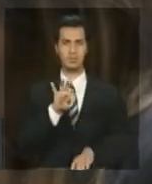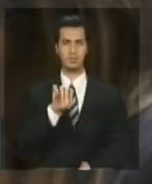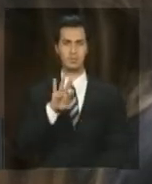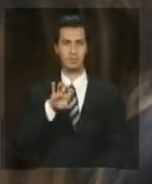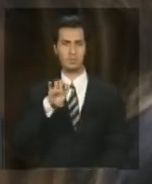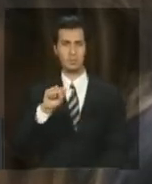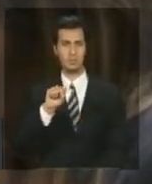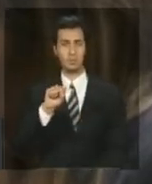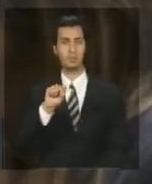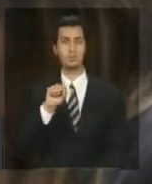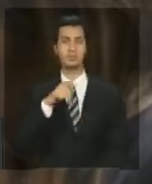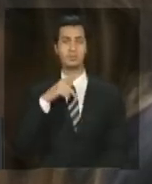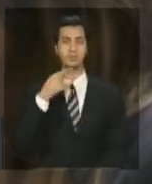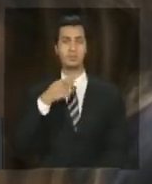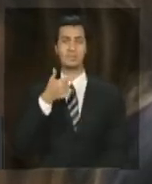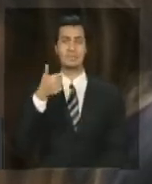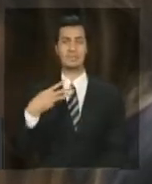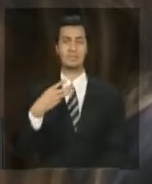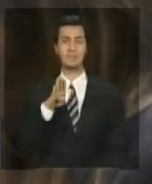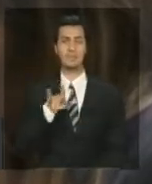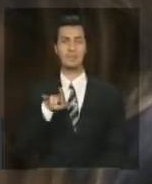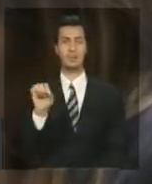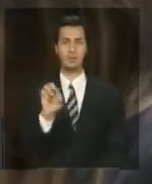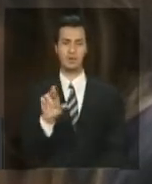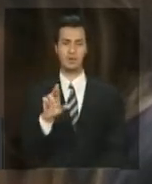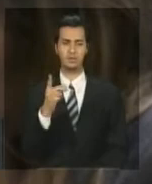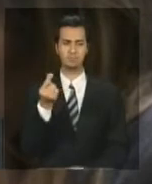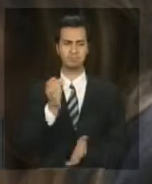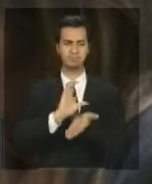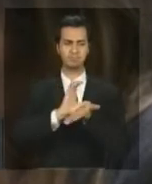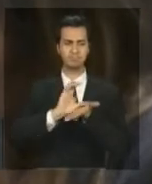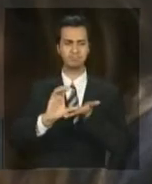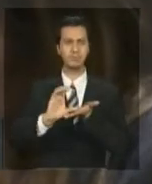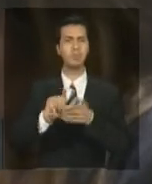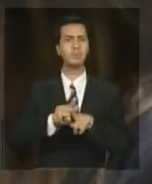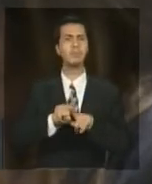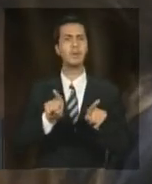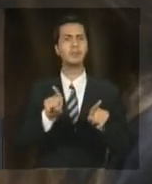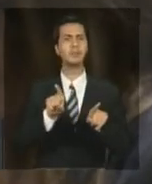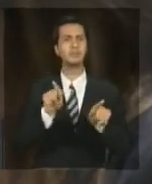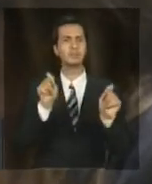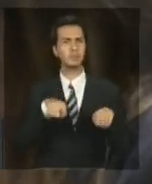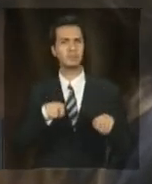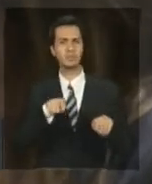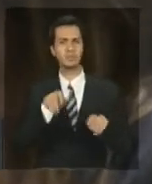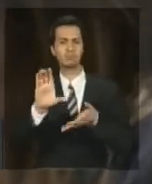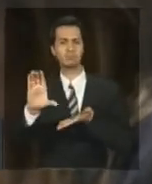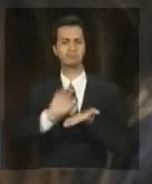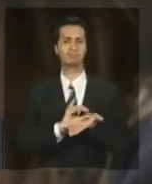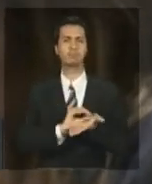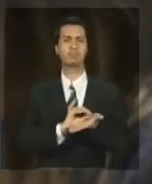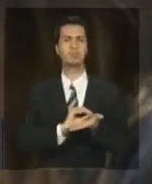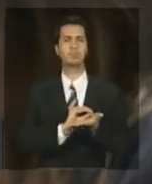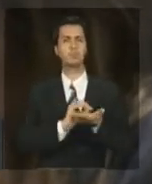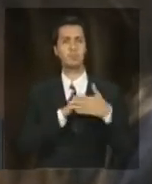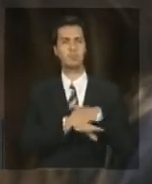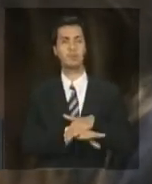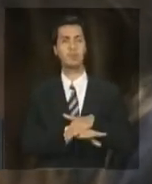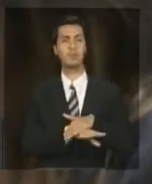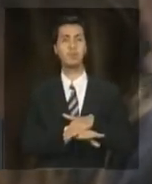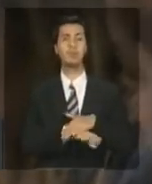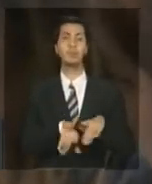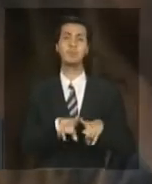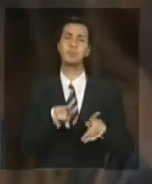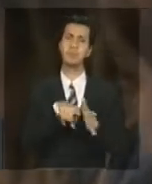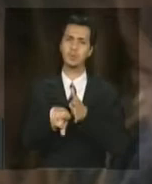13 bilhões. Eu queria ver se a senhora pode atualizar a gente, se alguma coisa disso já andou, se dá para a gente dizer se alguma coisa já foi desinvestido